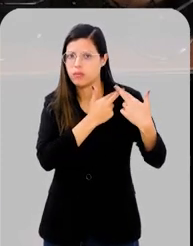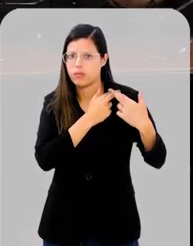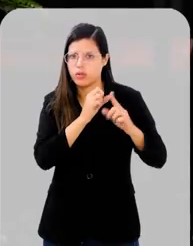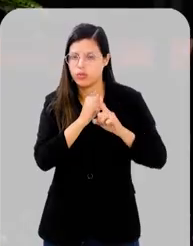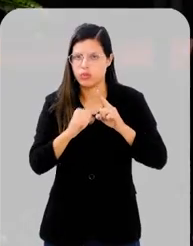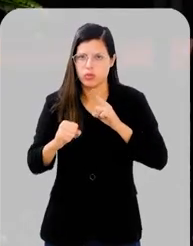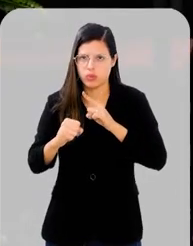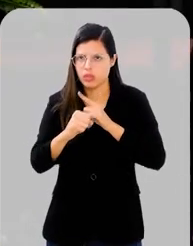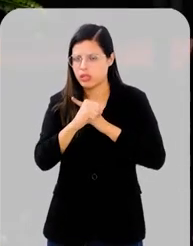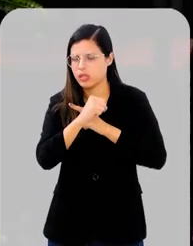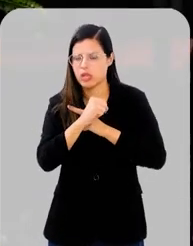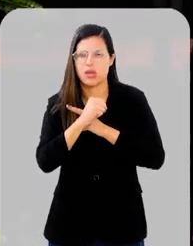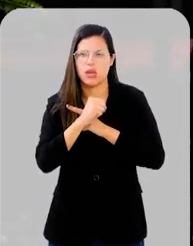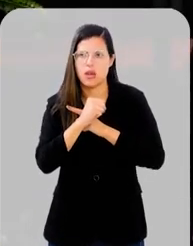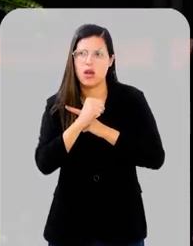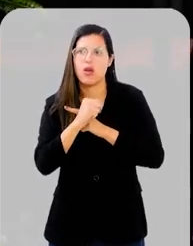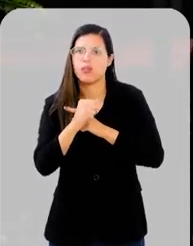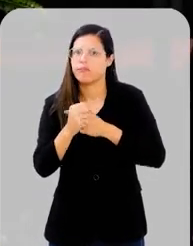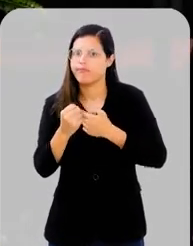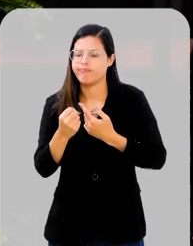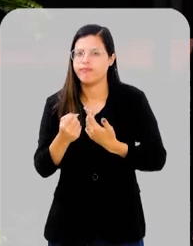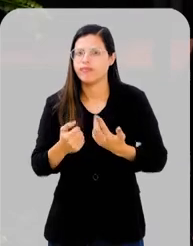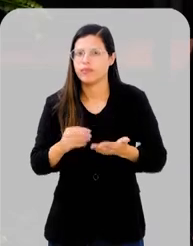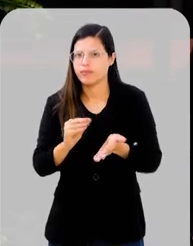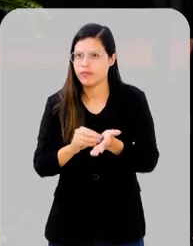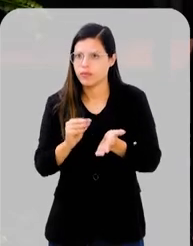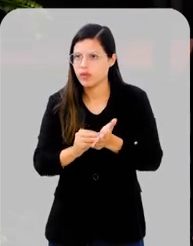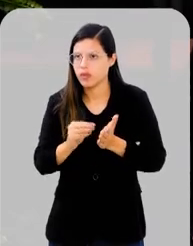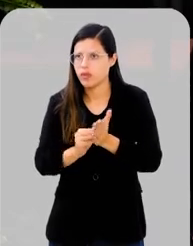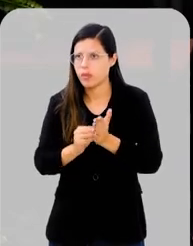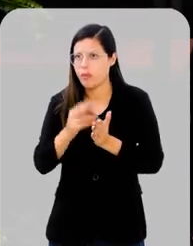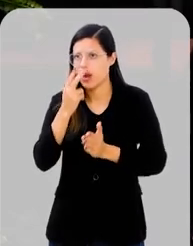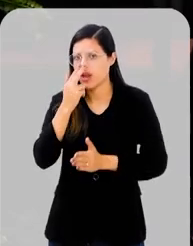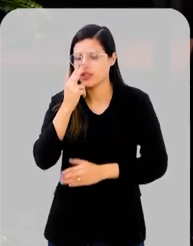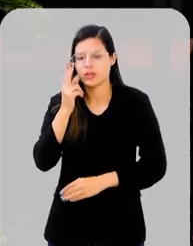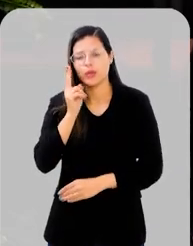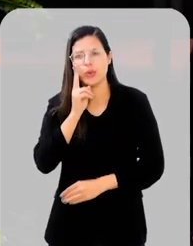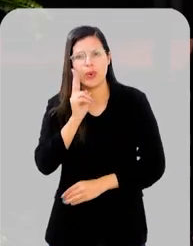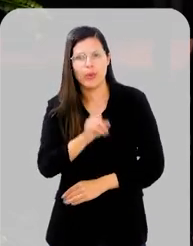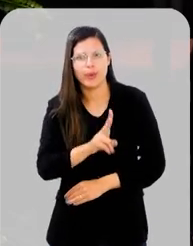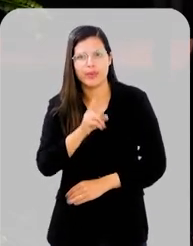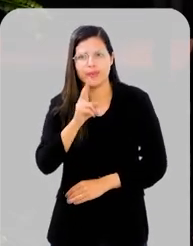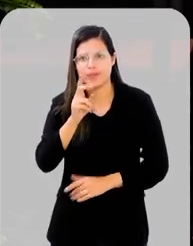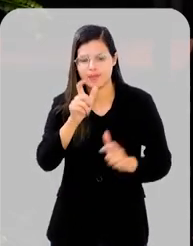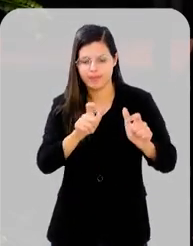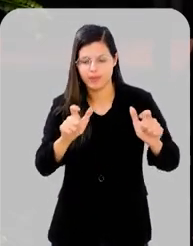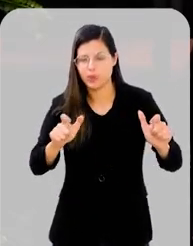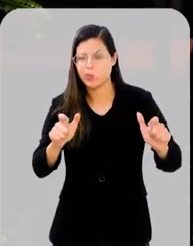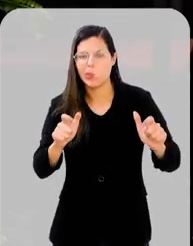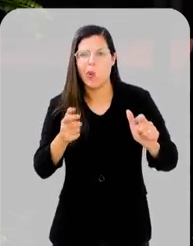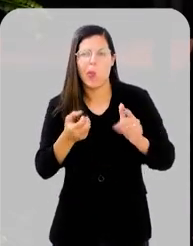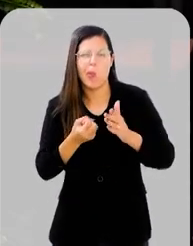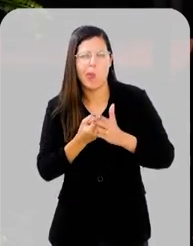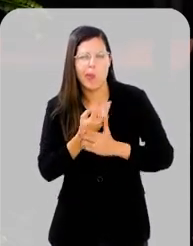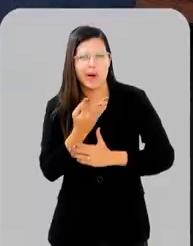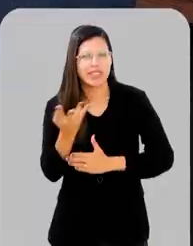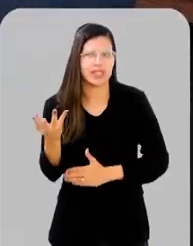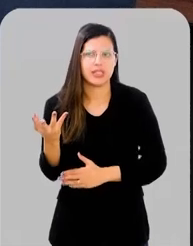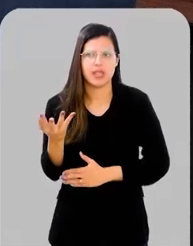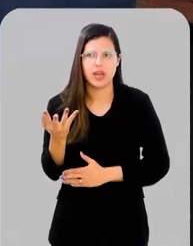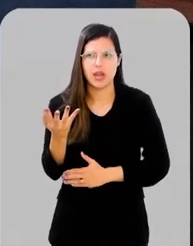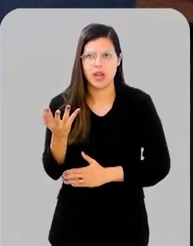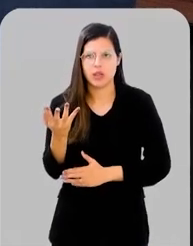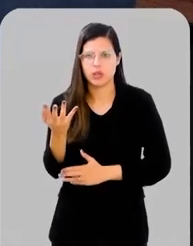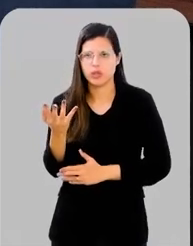uma uma ideia de se olhar para essas pessoas como uma grade um número uhum uma